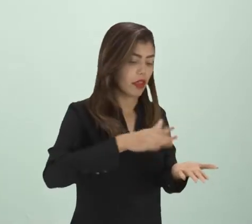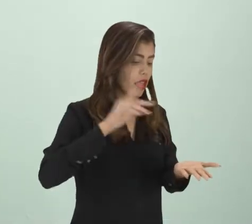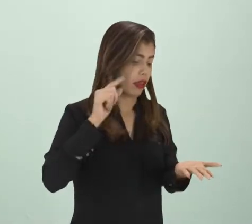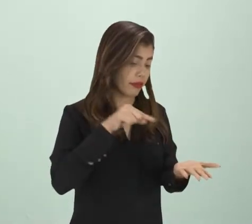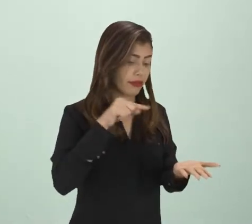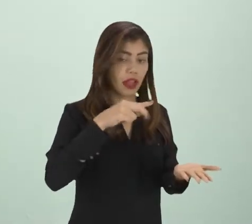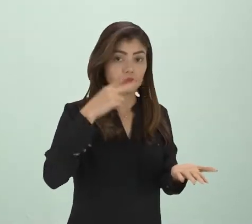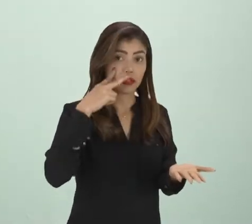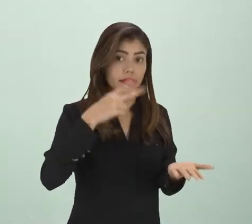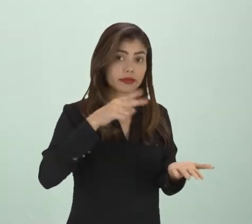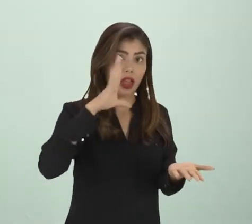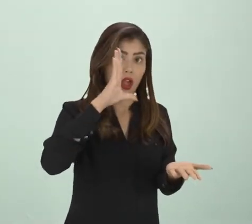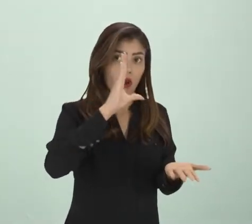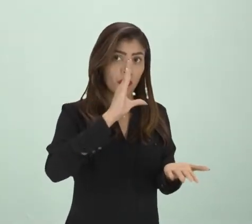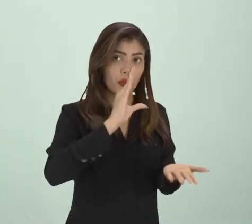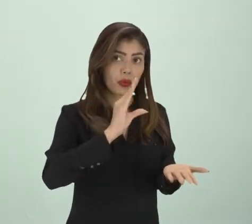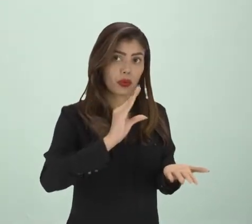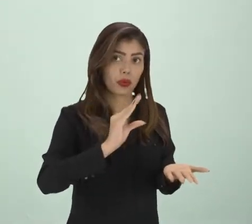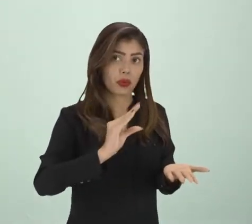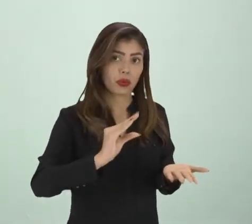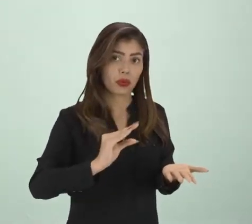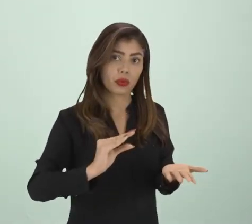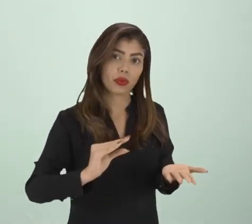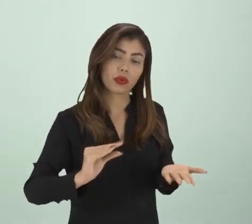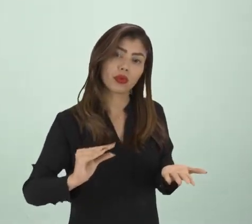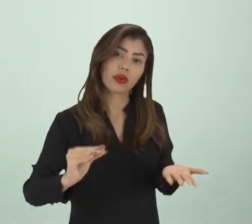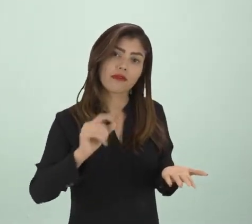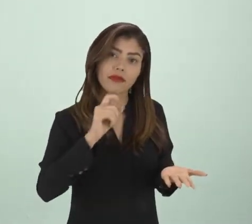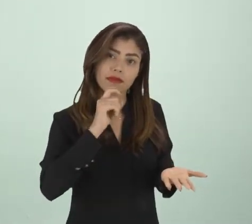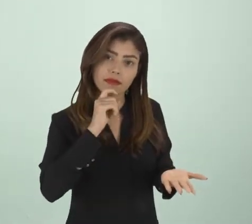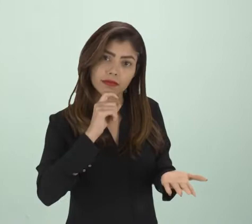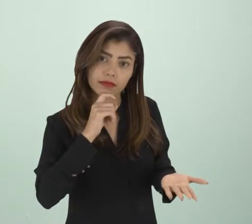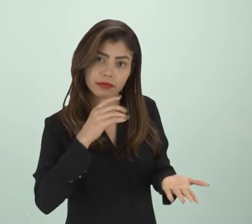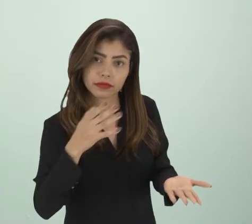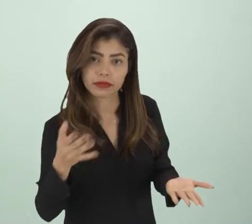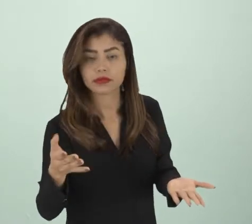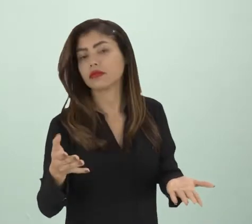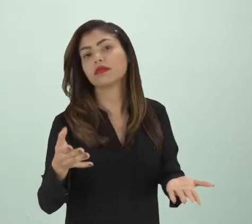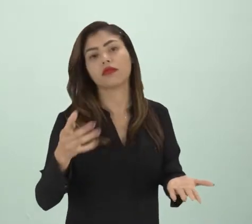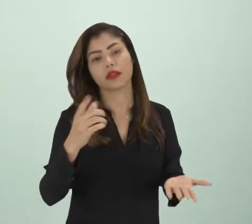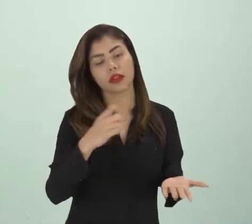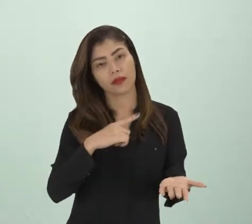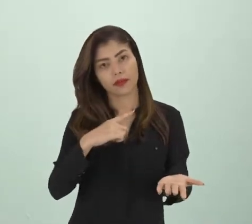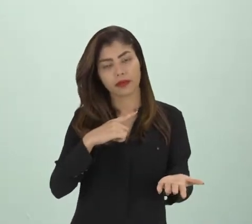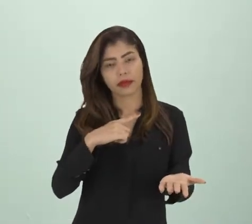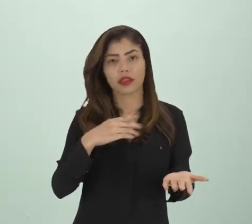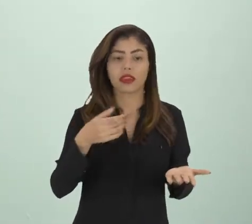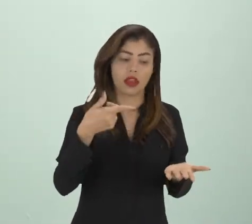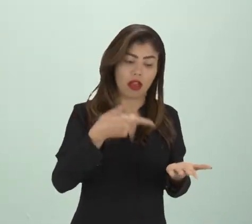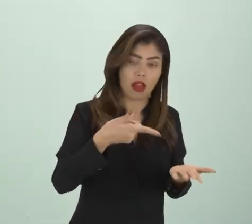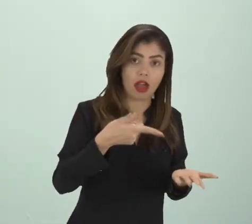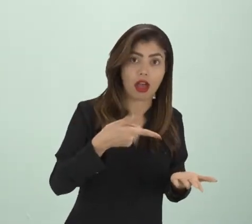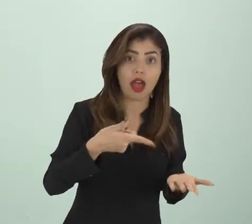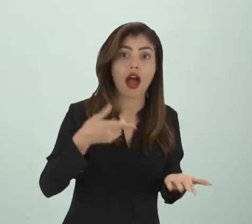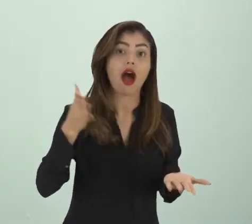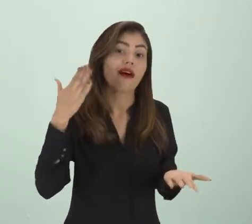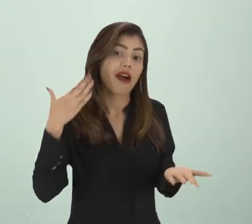tempo esse café esfria, fica com uma temperatura menor. O que aconteceu ali? Nós temos ali a presença do